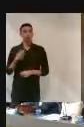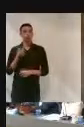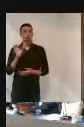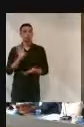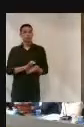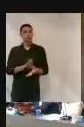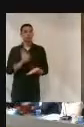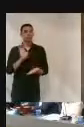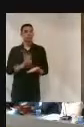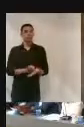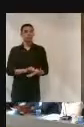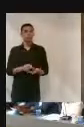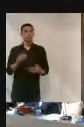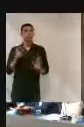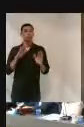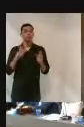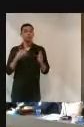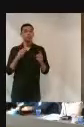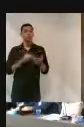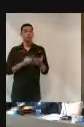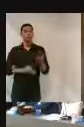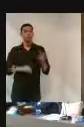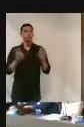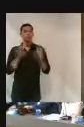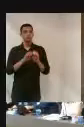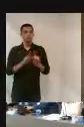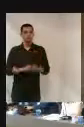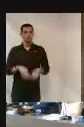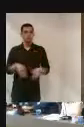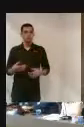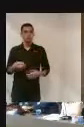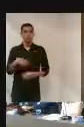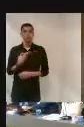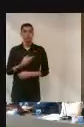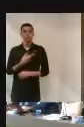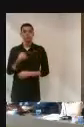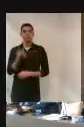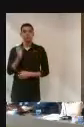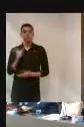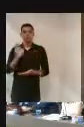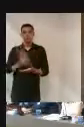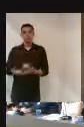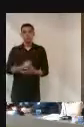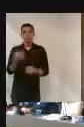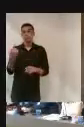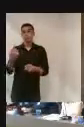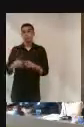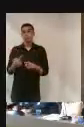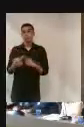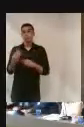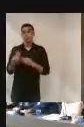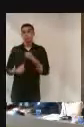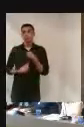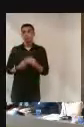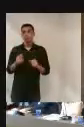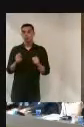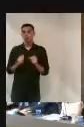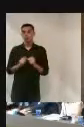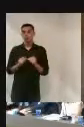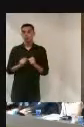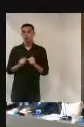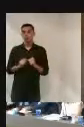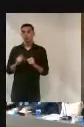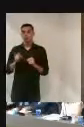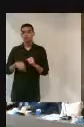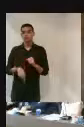metas estruturantes. Ou seja, nós não fazemos um investimento programado, proporcionado